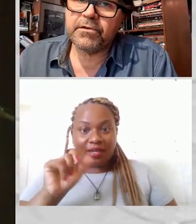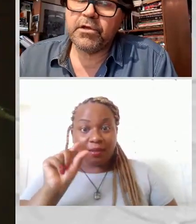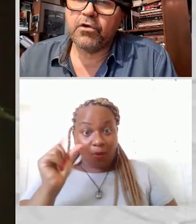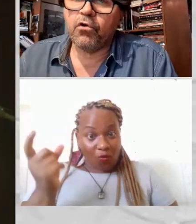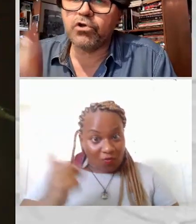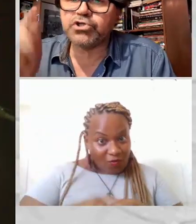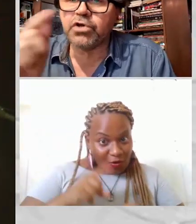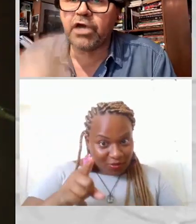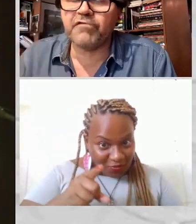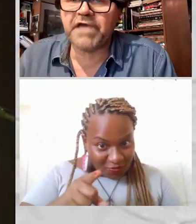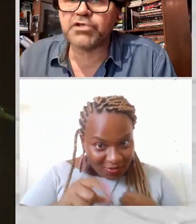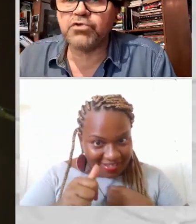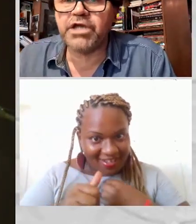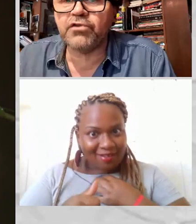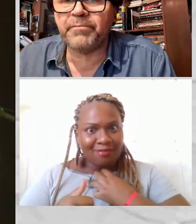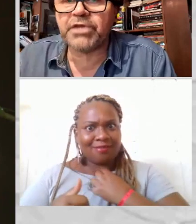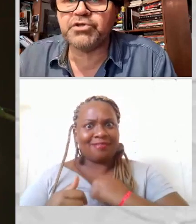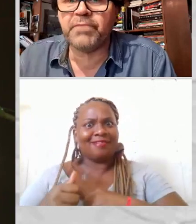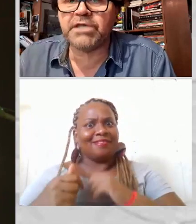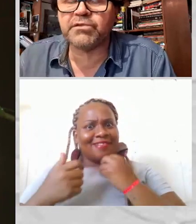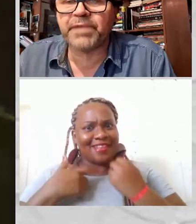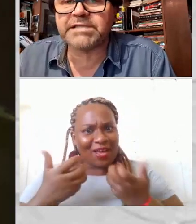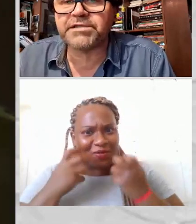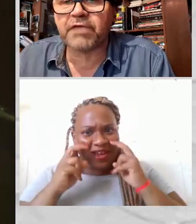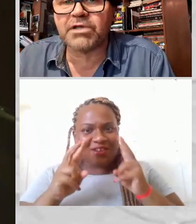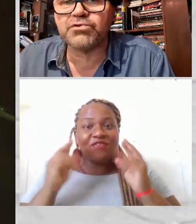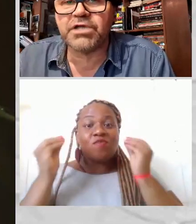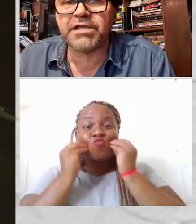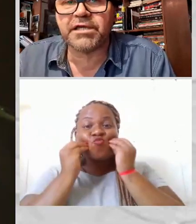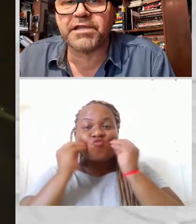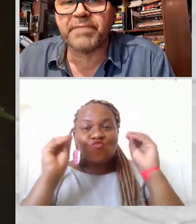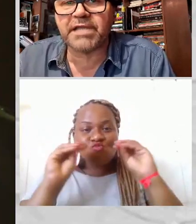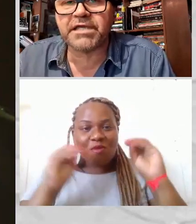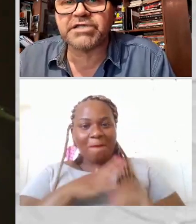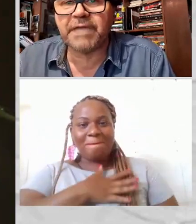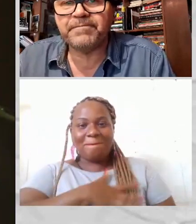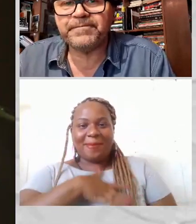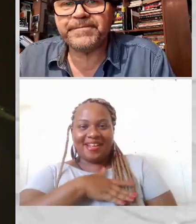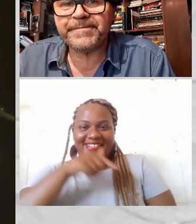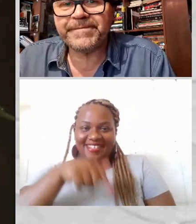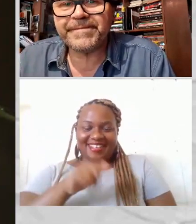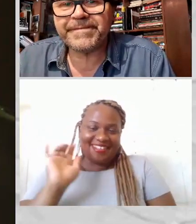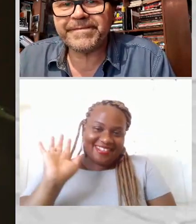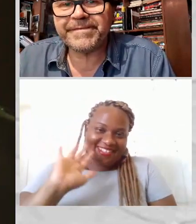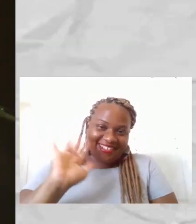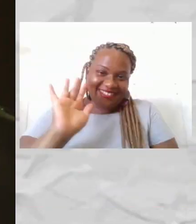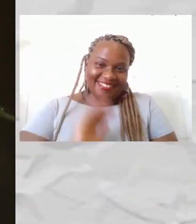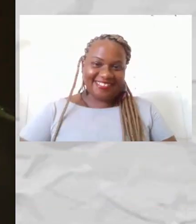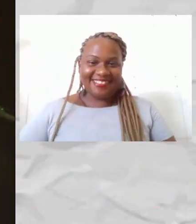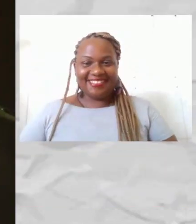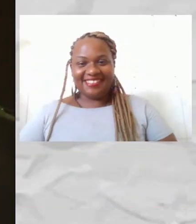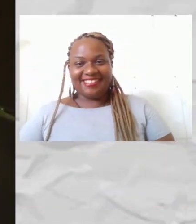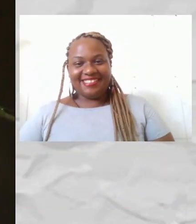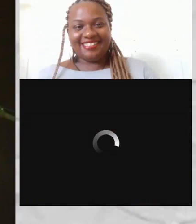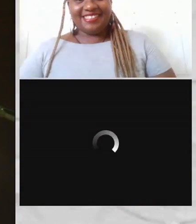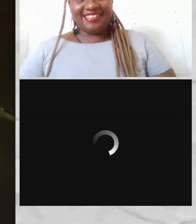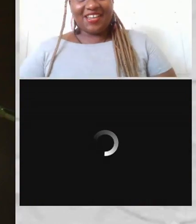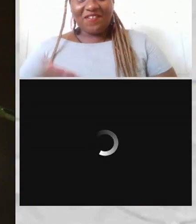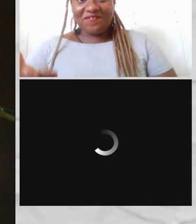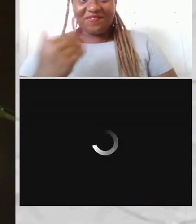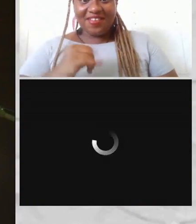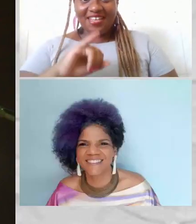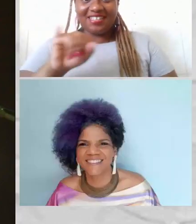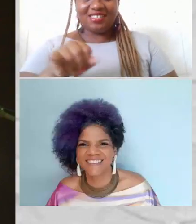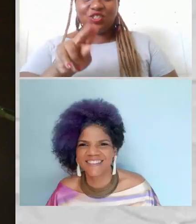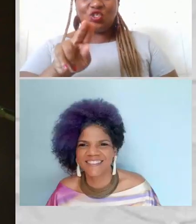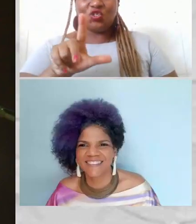você aí. Viu? Oxe, eu quero ouvir a Juliana, um beijo imenso, prazer estar com a Juliana aqui também, até já. Até já. Juliana